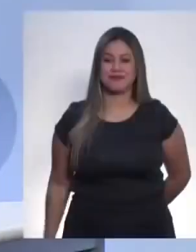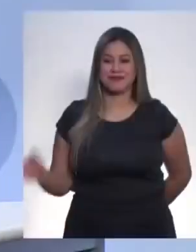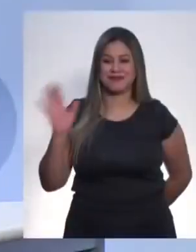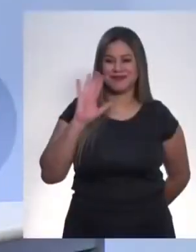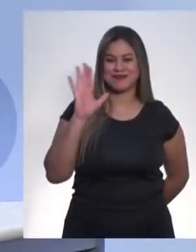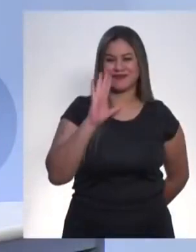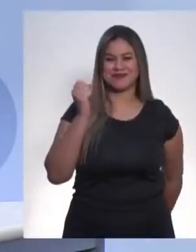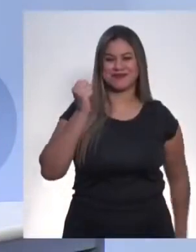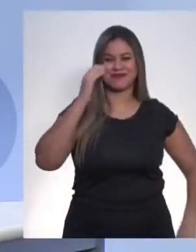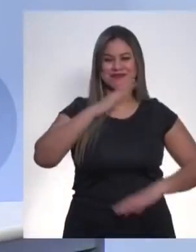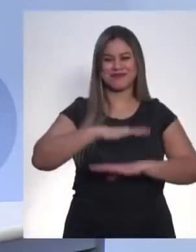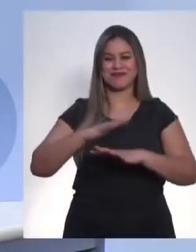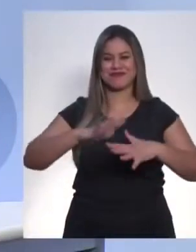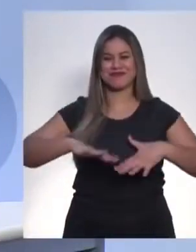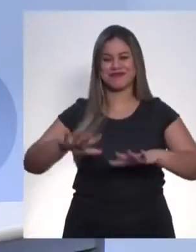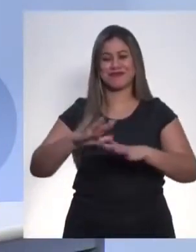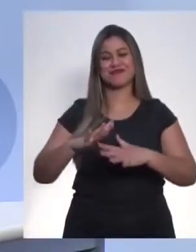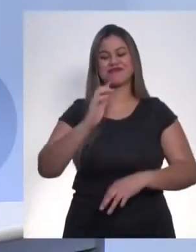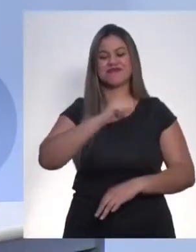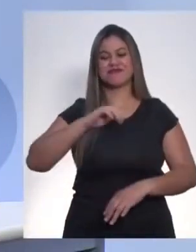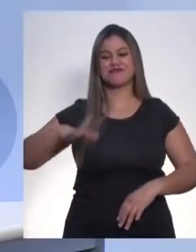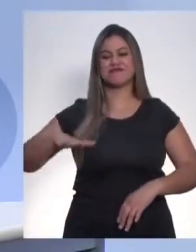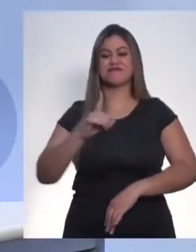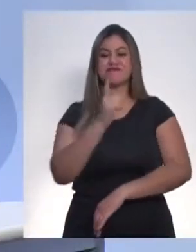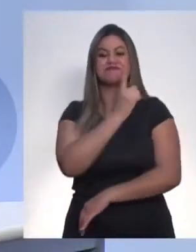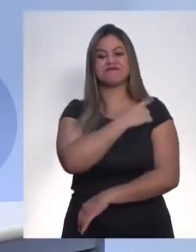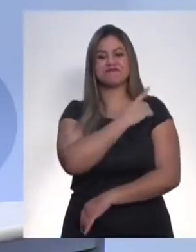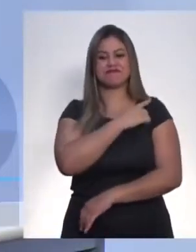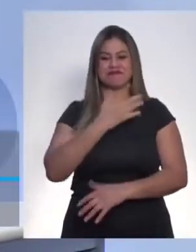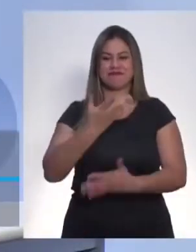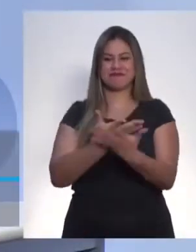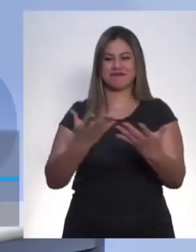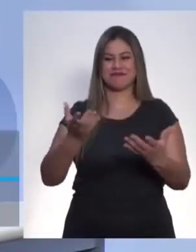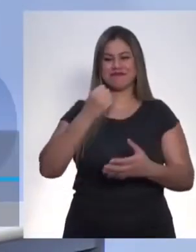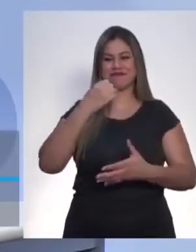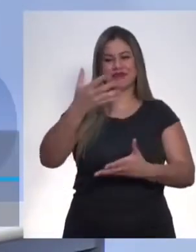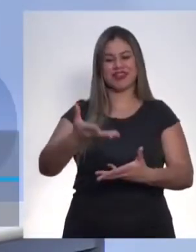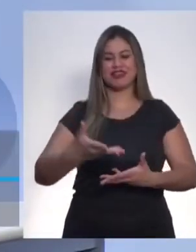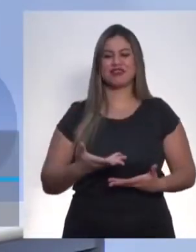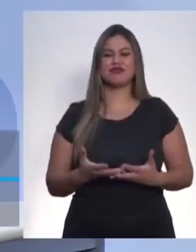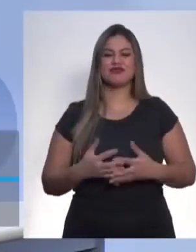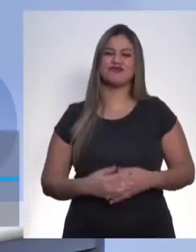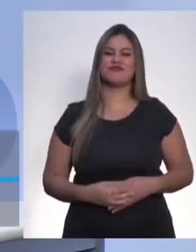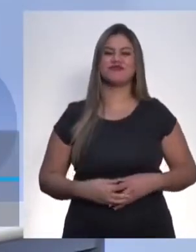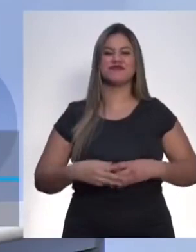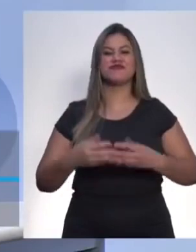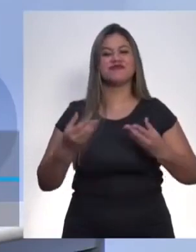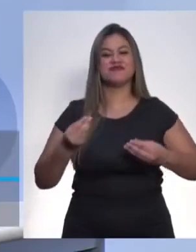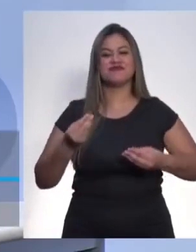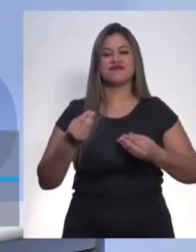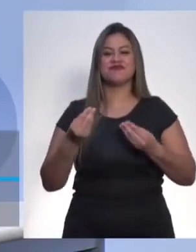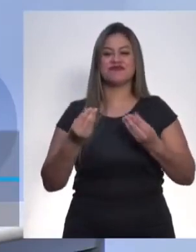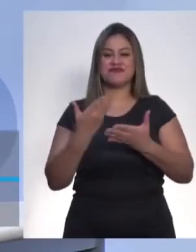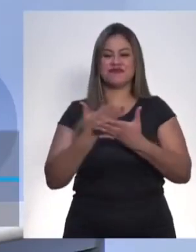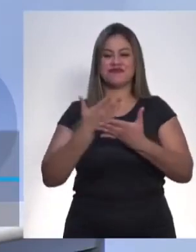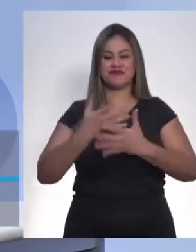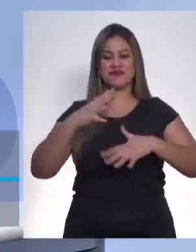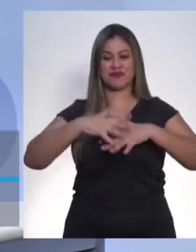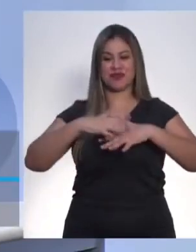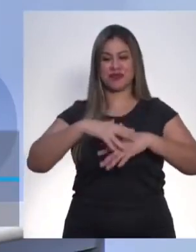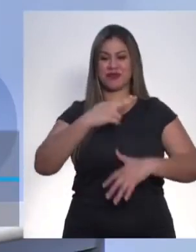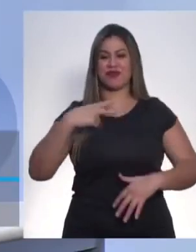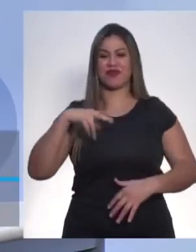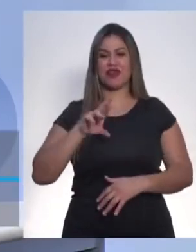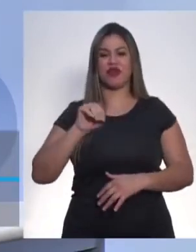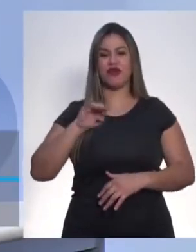Olá, boa tarde, alunos da primeira série do ensino médio. Sejam todos bem-vindos a mais uma aula de matemática. Eu sou a professora Roberta